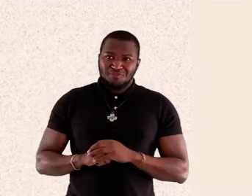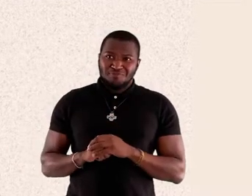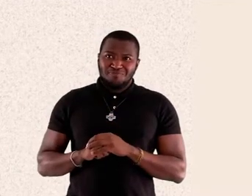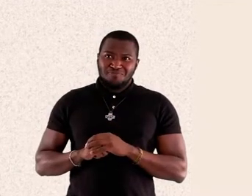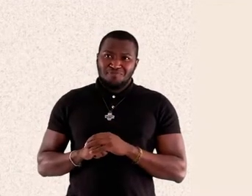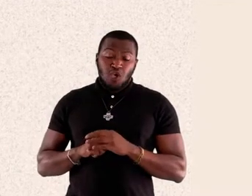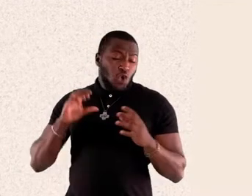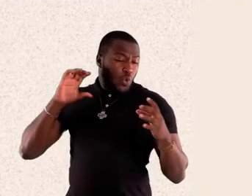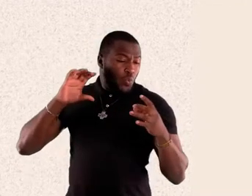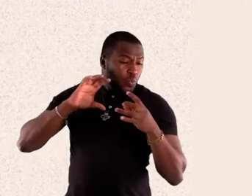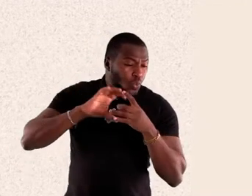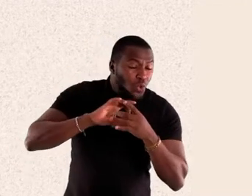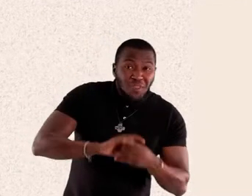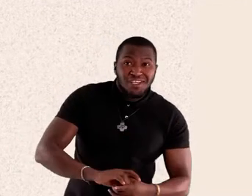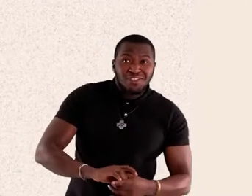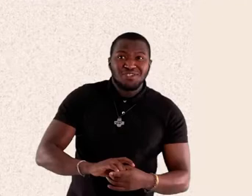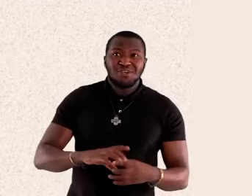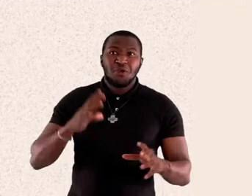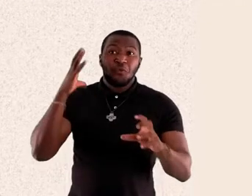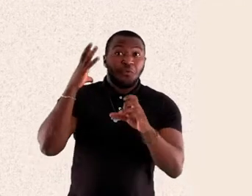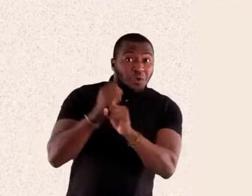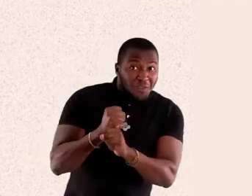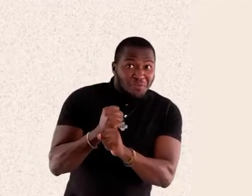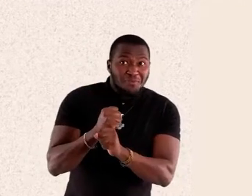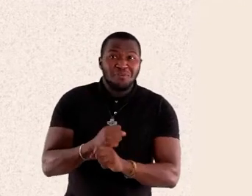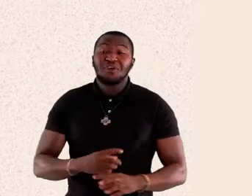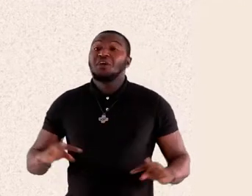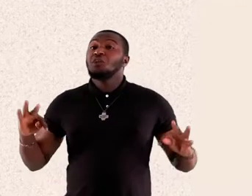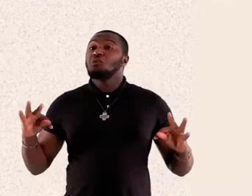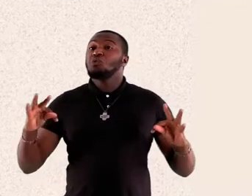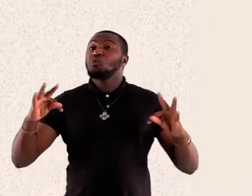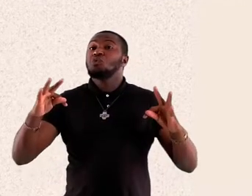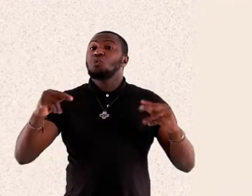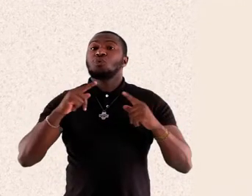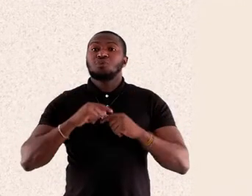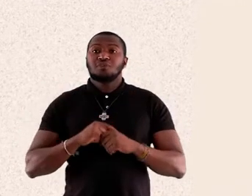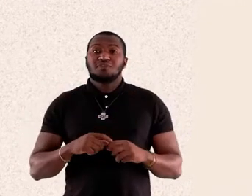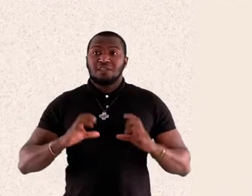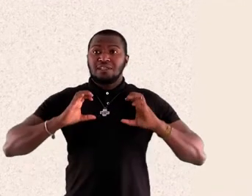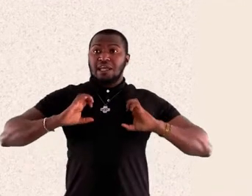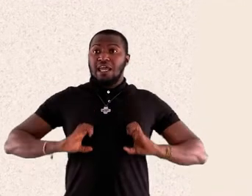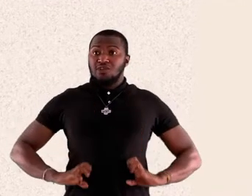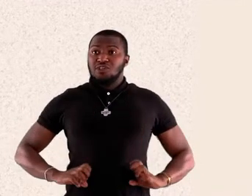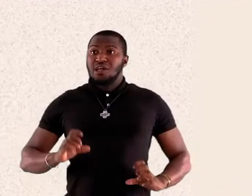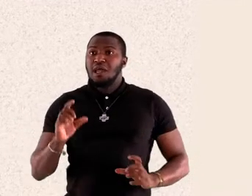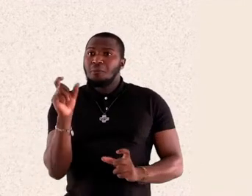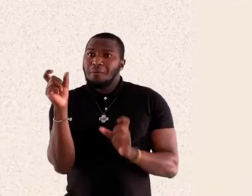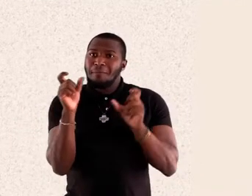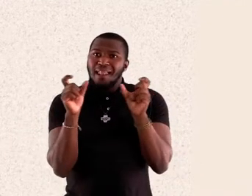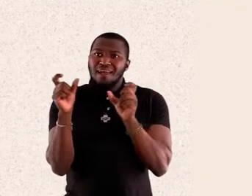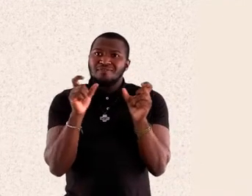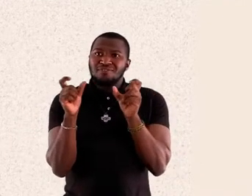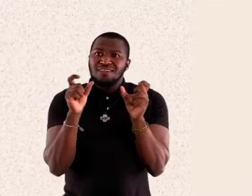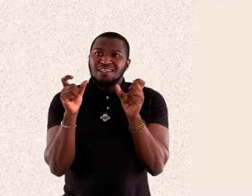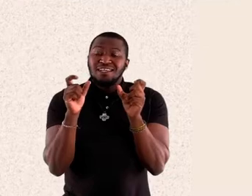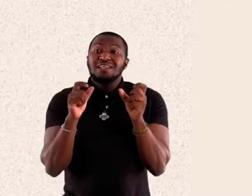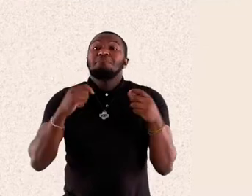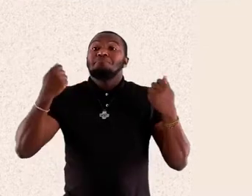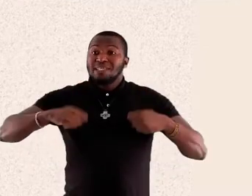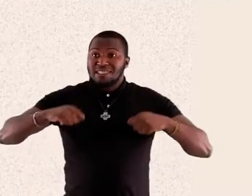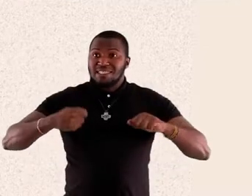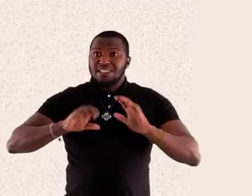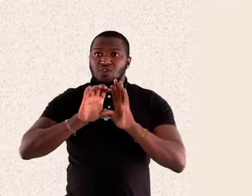fala de ética é uma palavra tão plástica é assim como todas as palavras depende do contexto